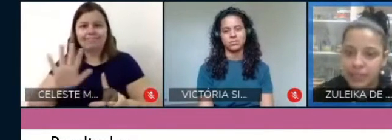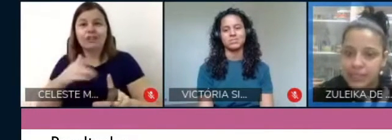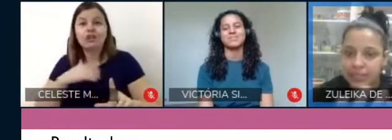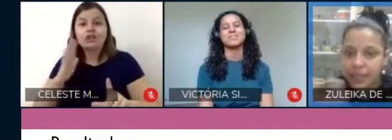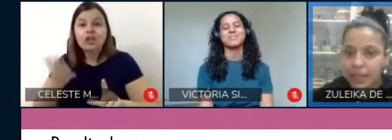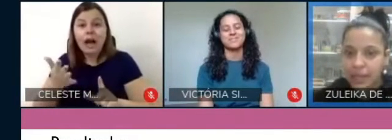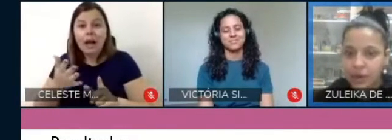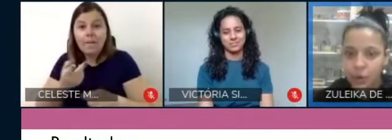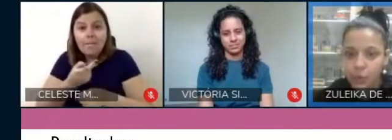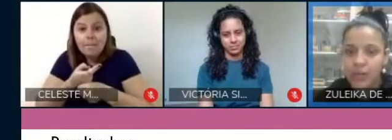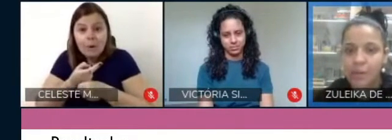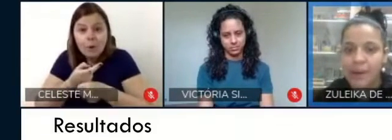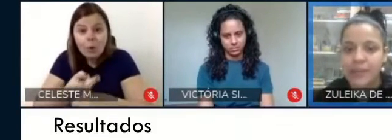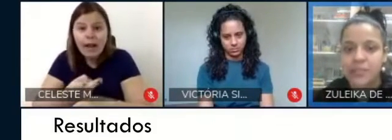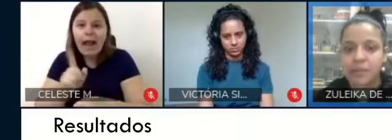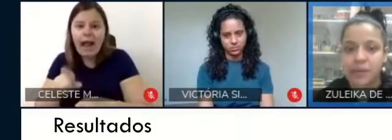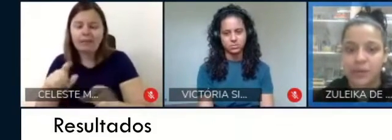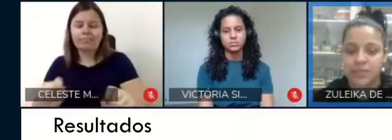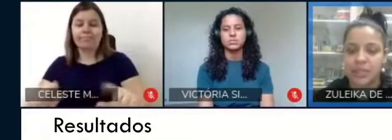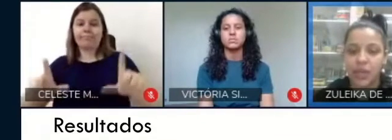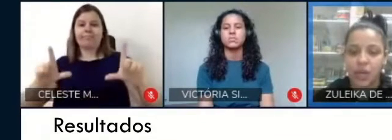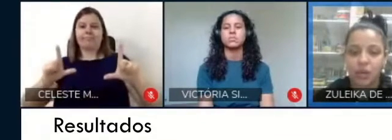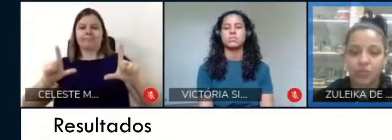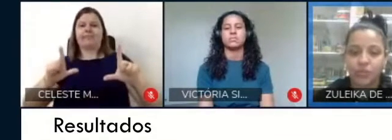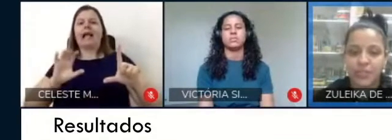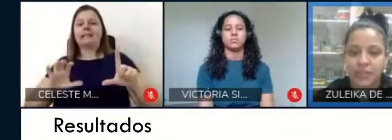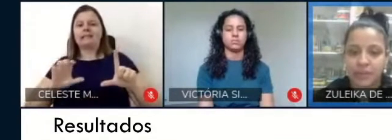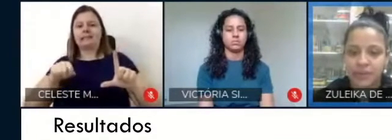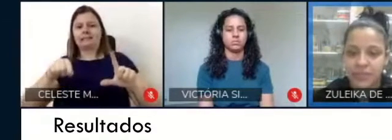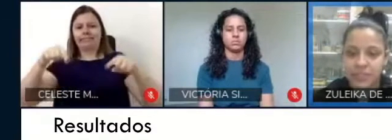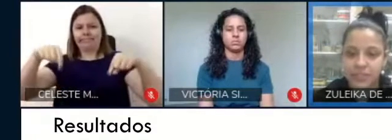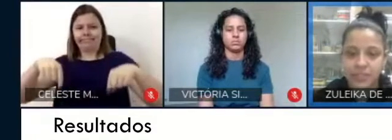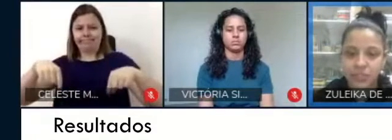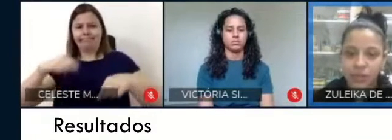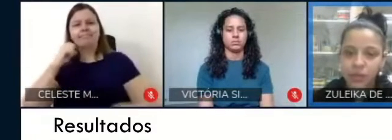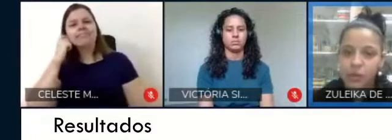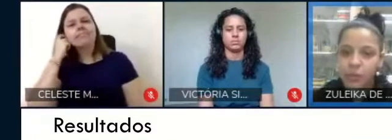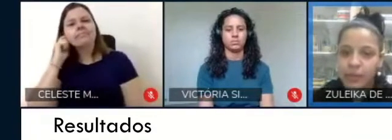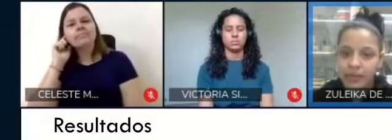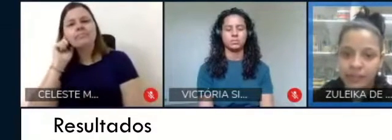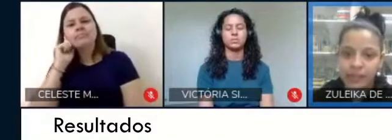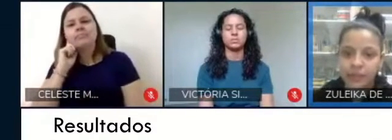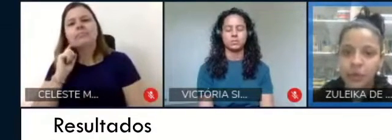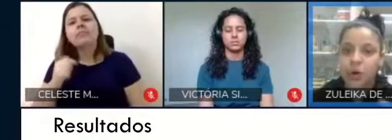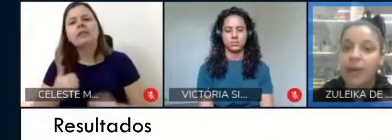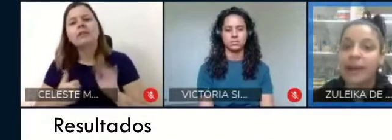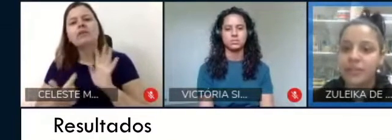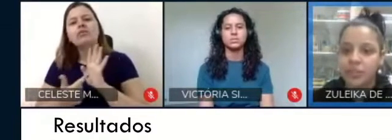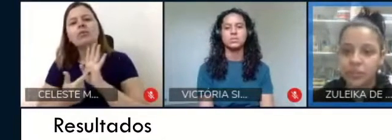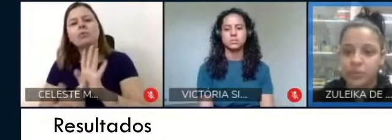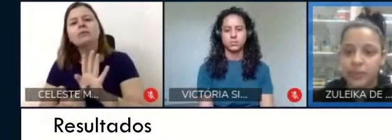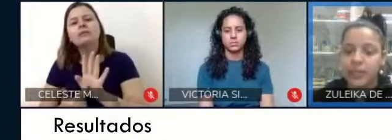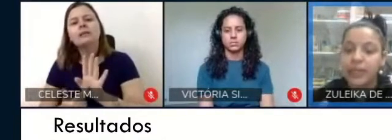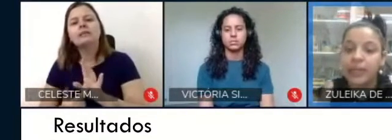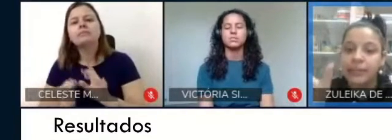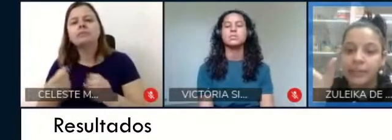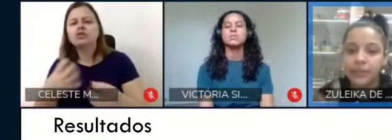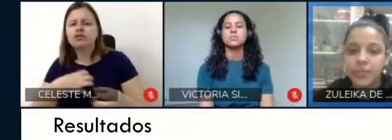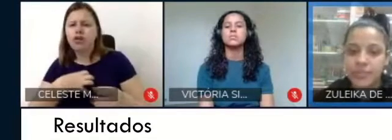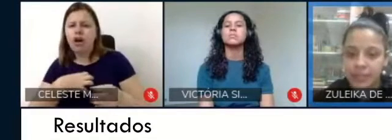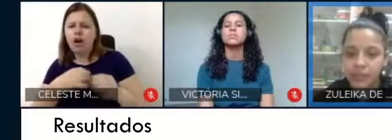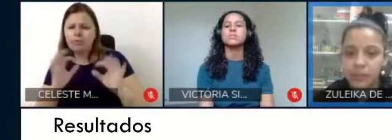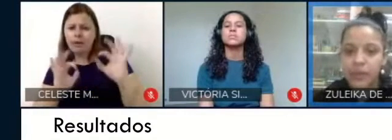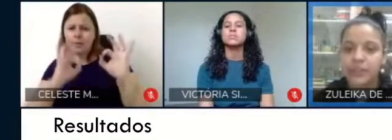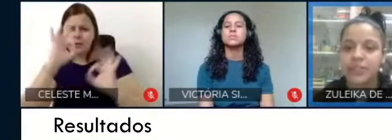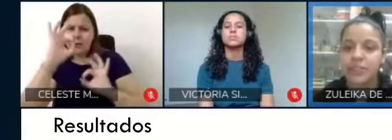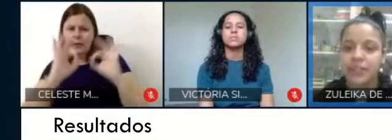uma busca, né? Esse é como ele aparece para nós. Vou mostrar para vocês só qual é a estrutura.